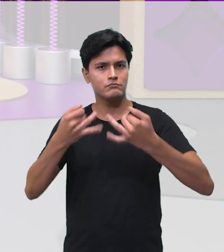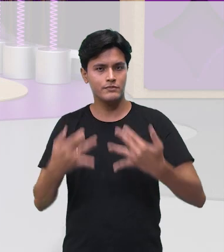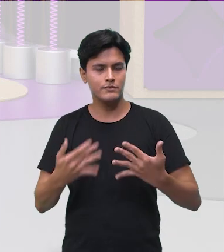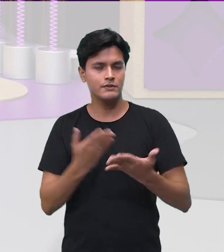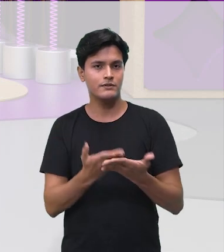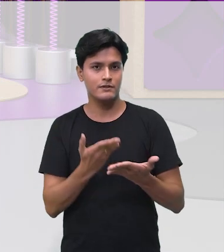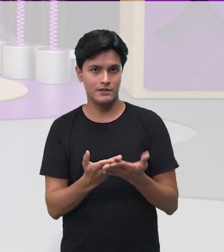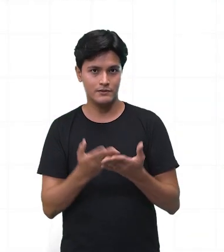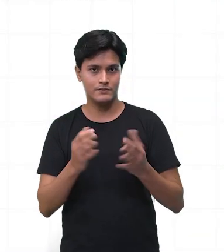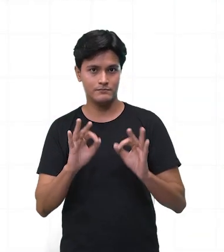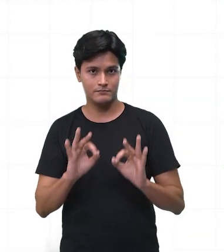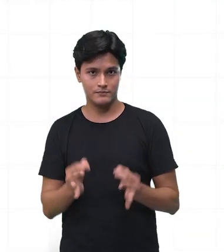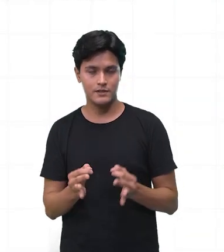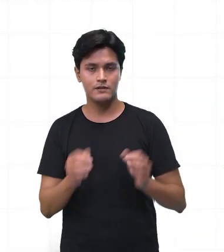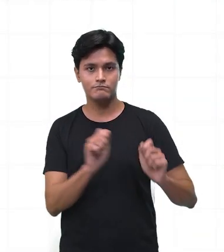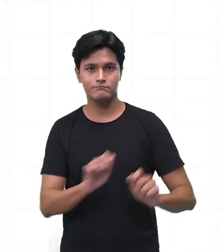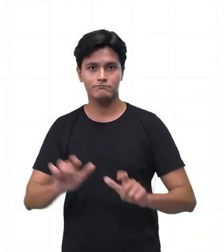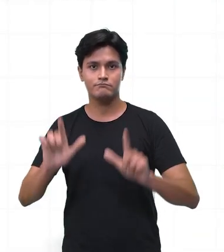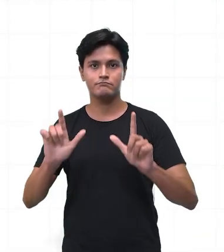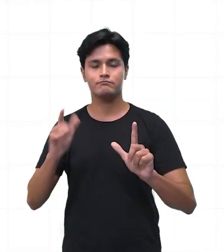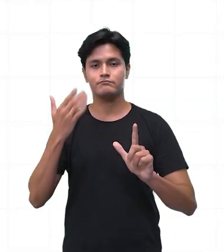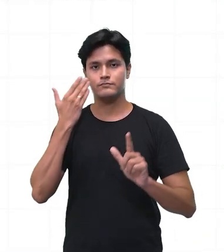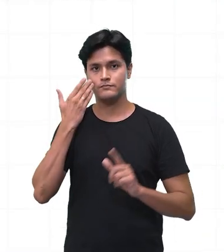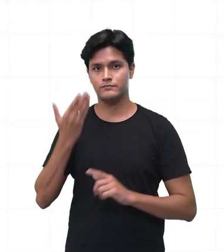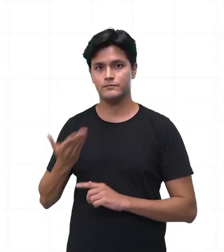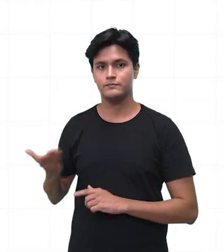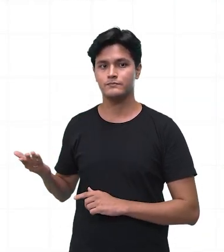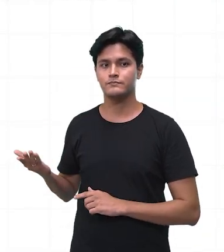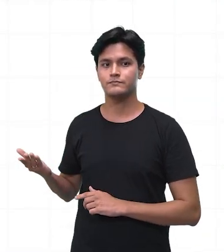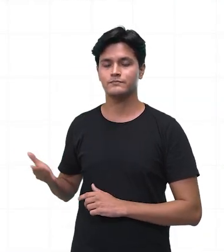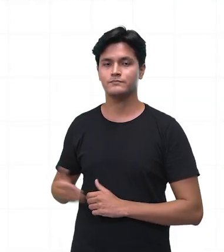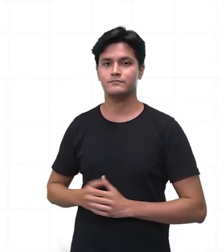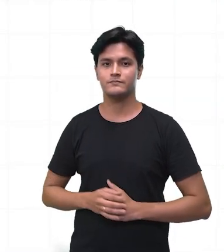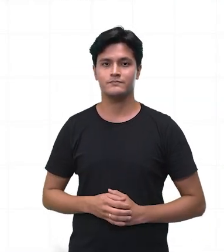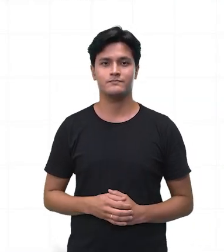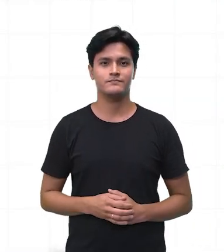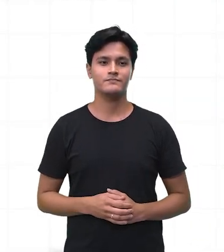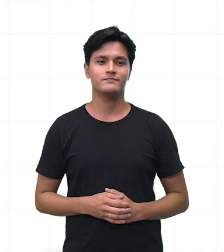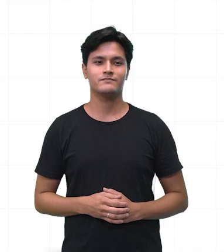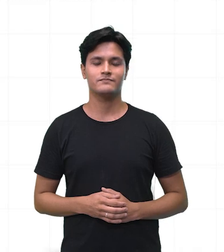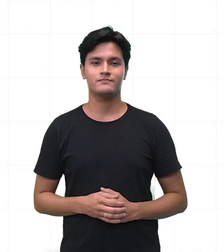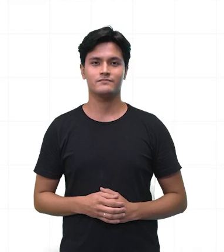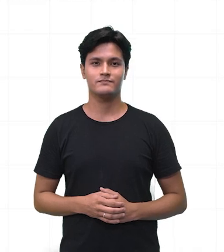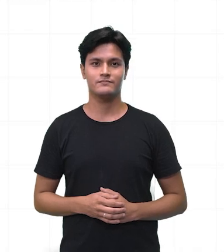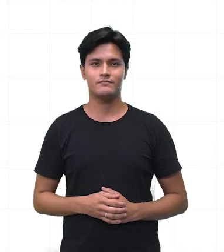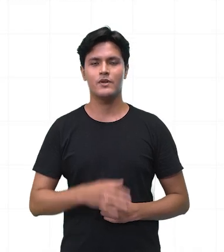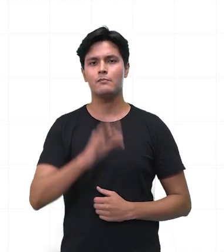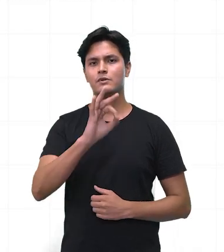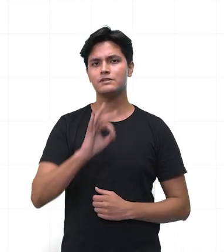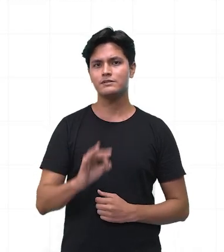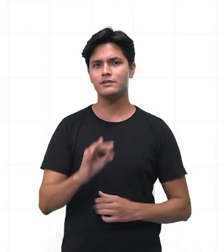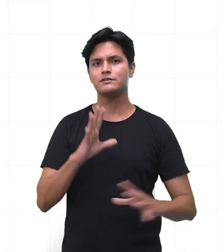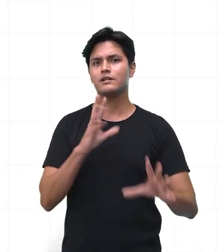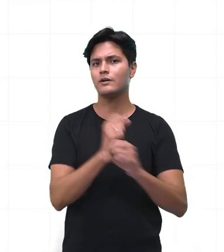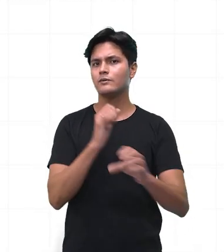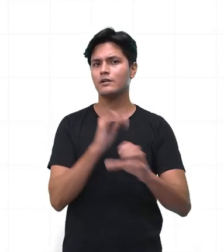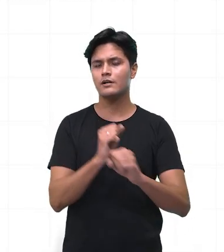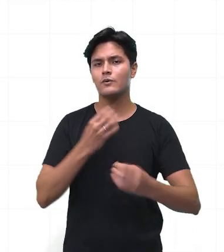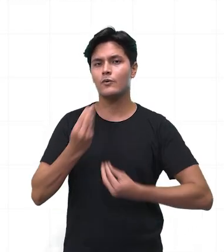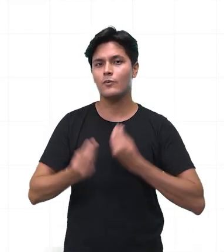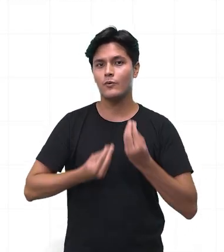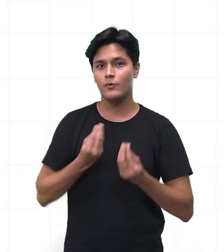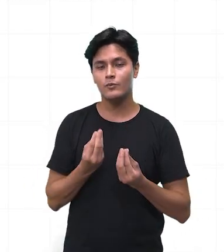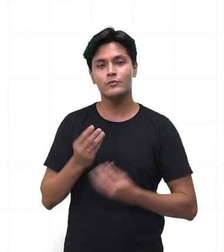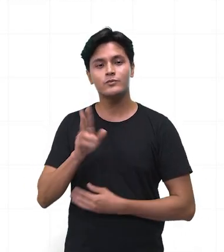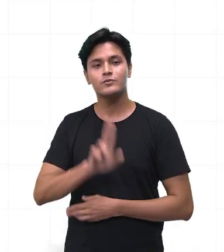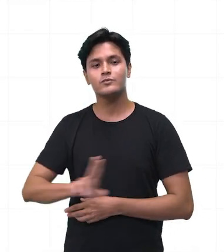Então vamos à nossa cartela? Olhem aí a nossa pergunta. Como calcular a porcentagem? Então, nós vamos utilizar